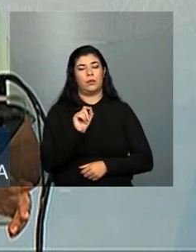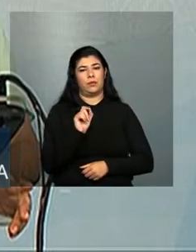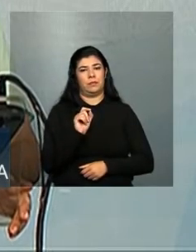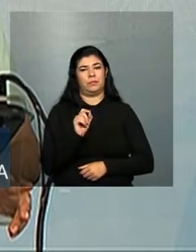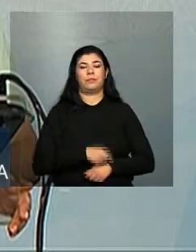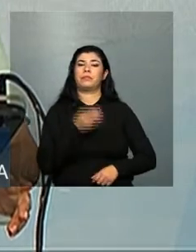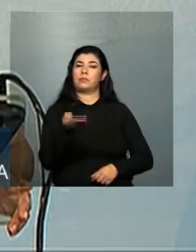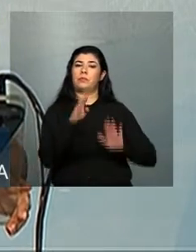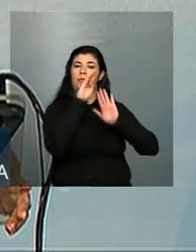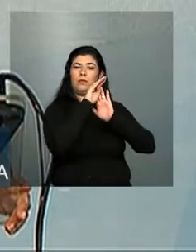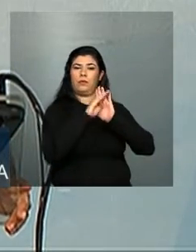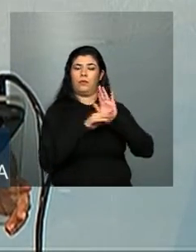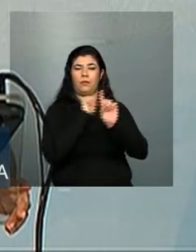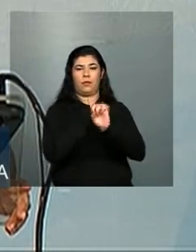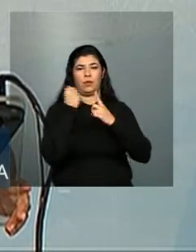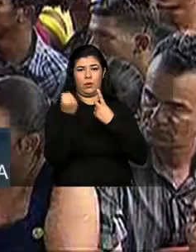um programa social